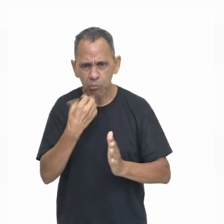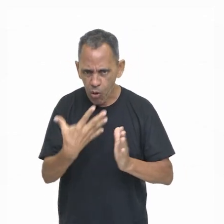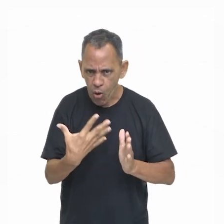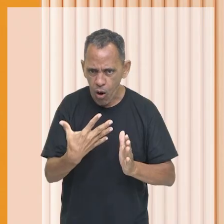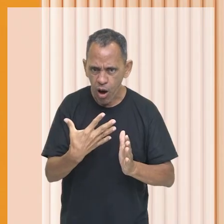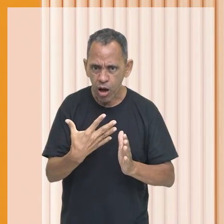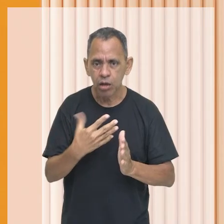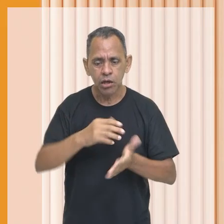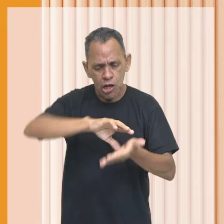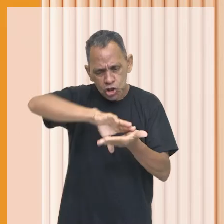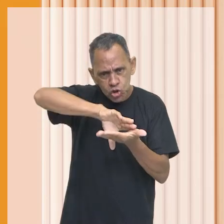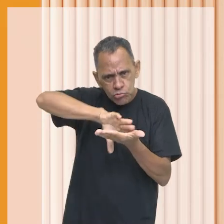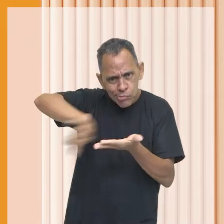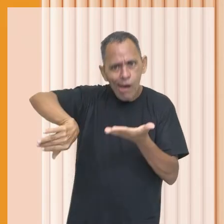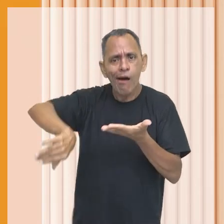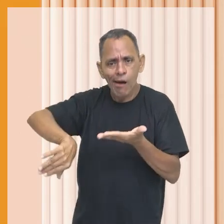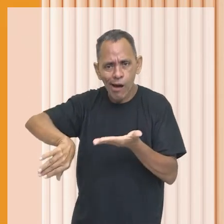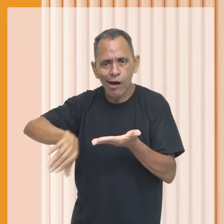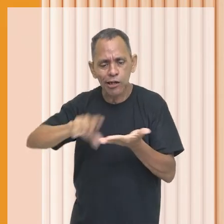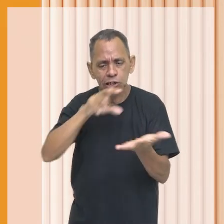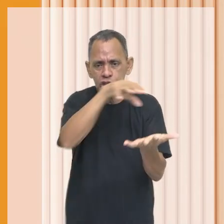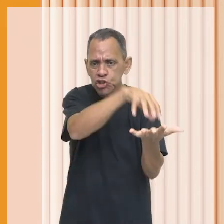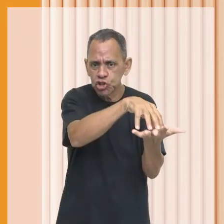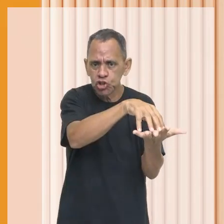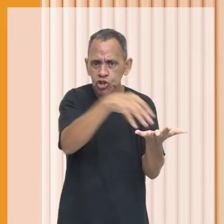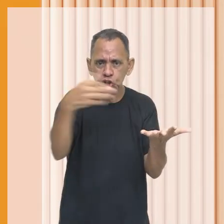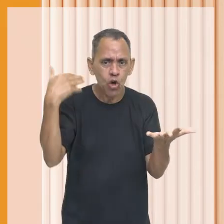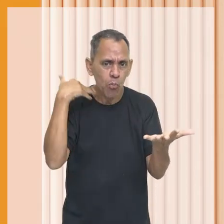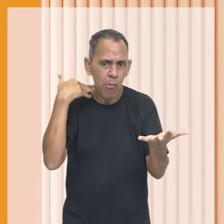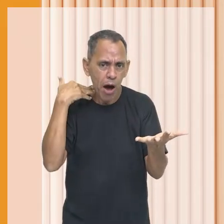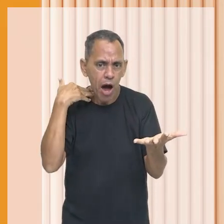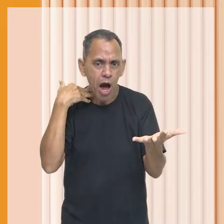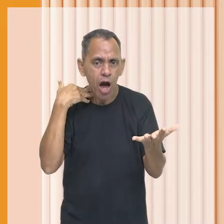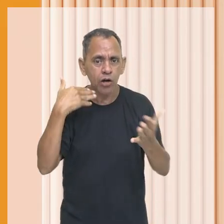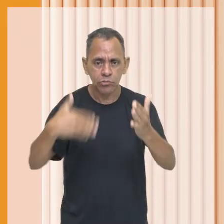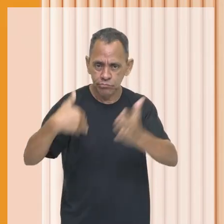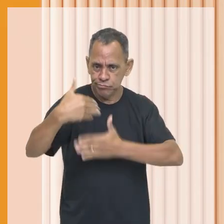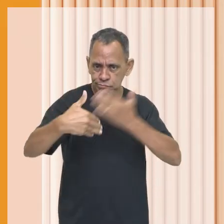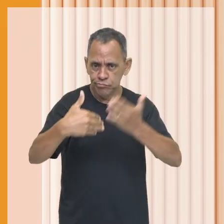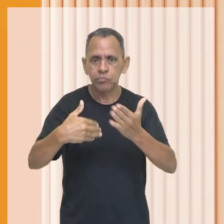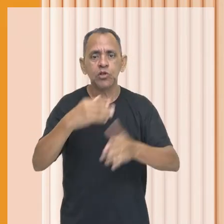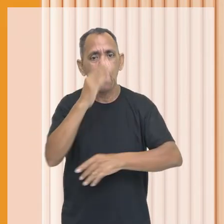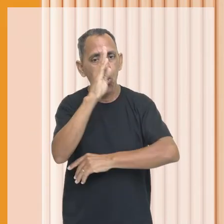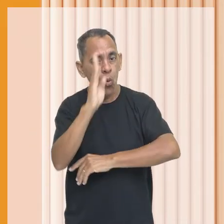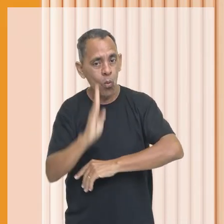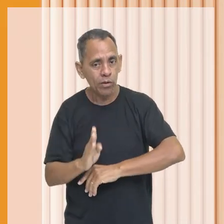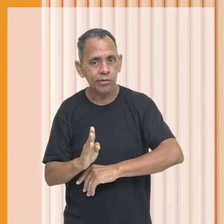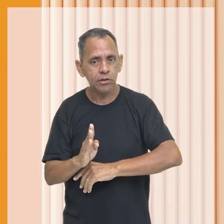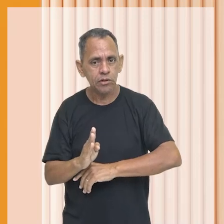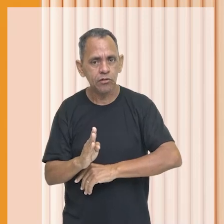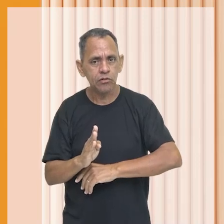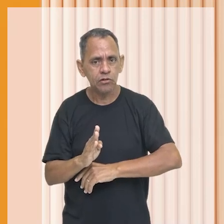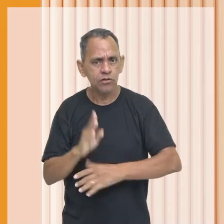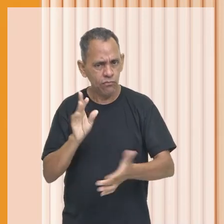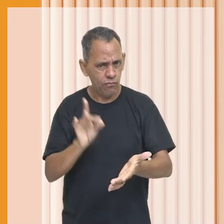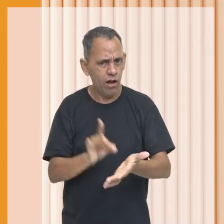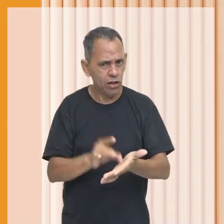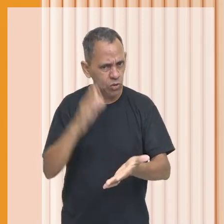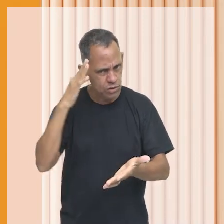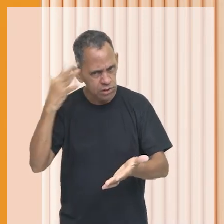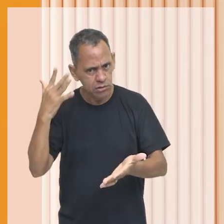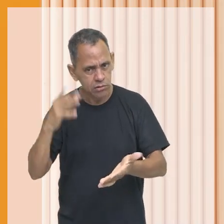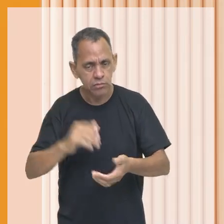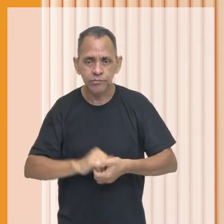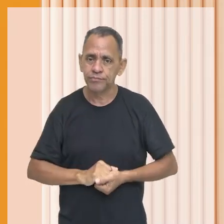extinguir esses órgãos importantes do processo de administração econômica do Brasil foi eficaz? A gente já sabe que